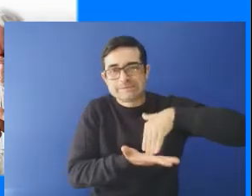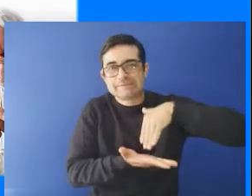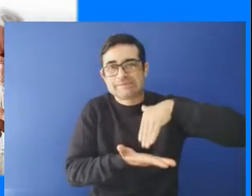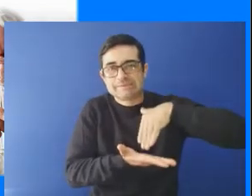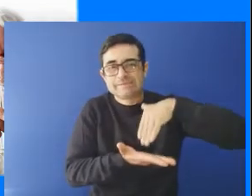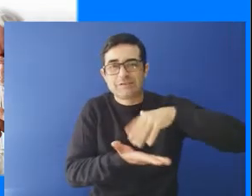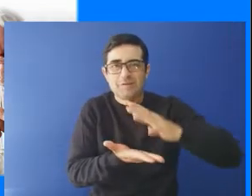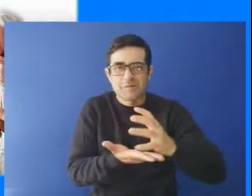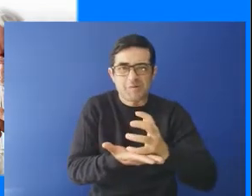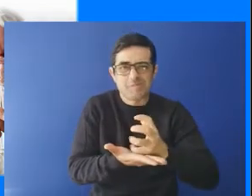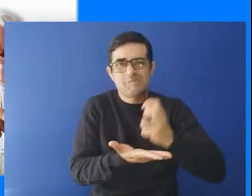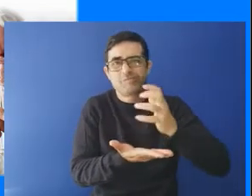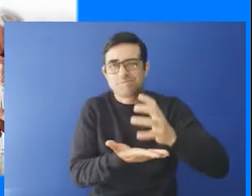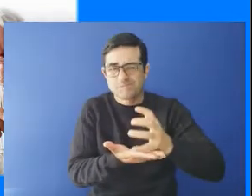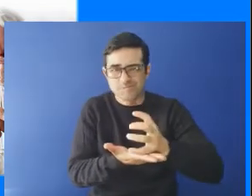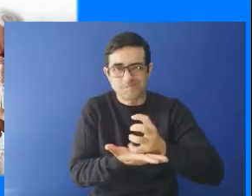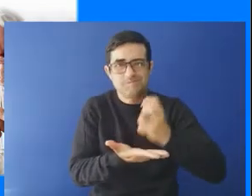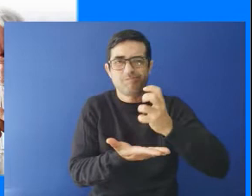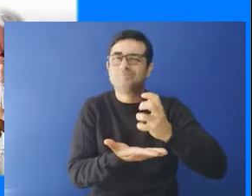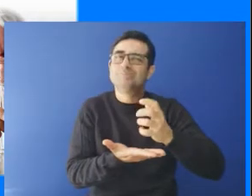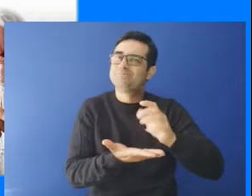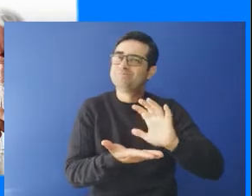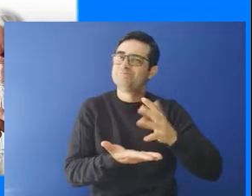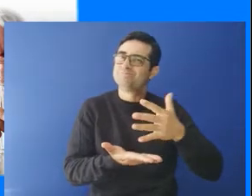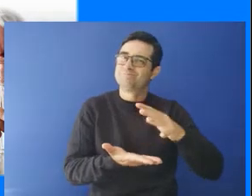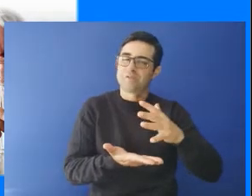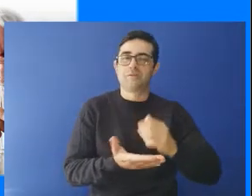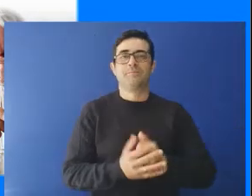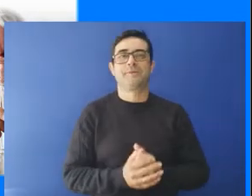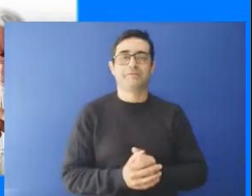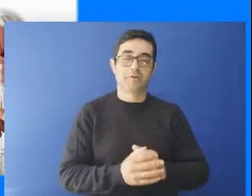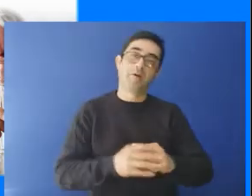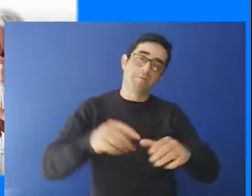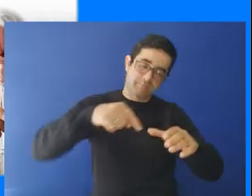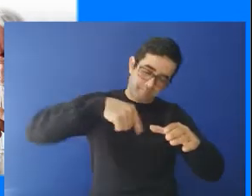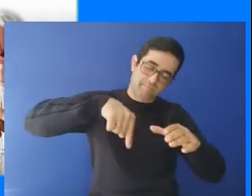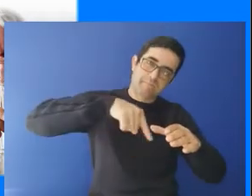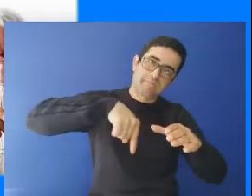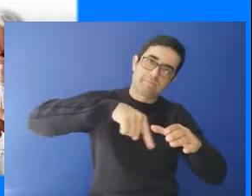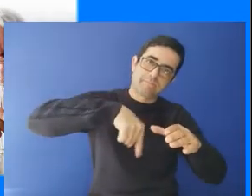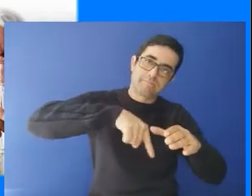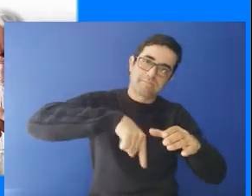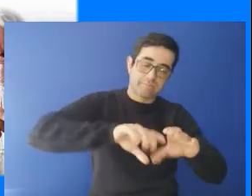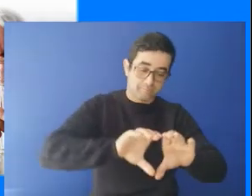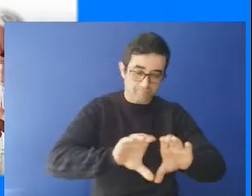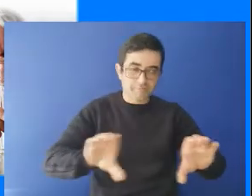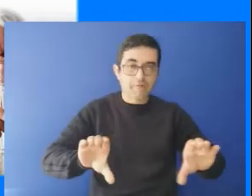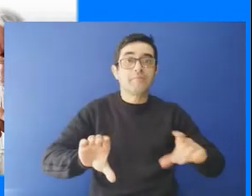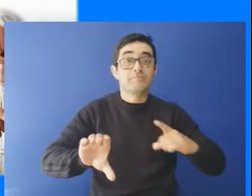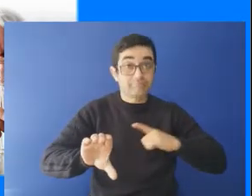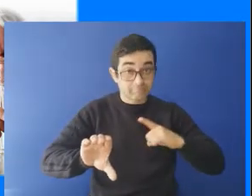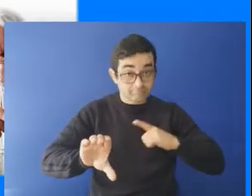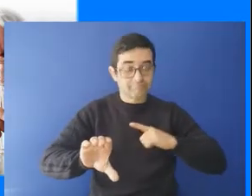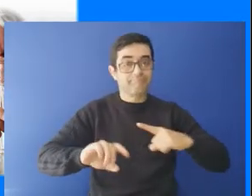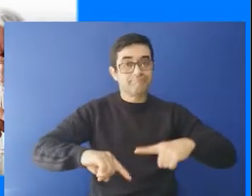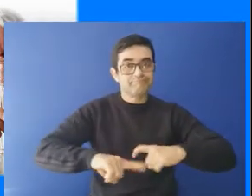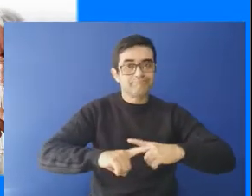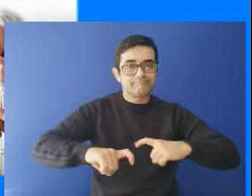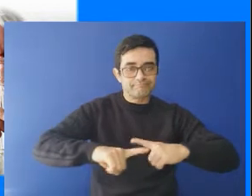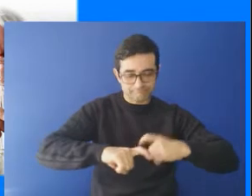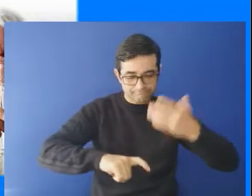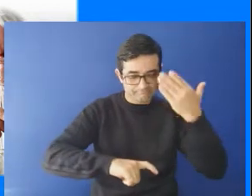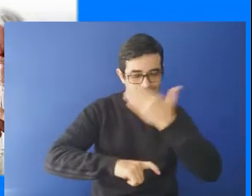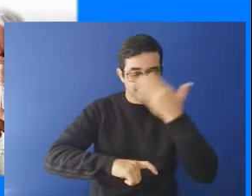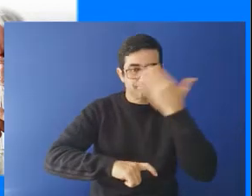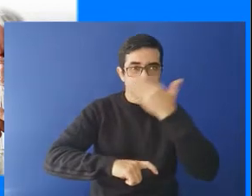uma certa aeração, embora ela vá diminuindo com a profundidade. Então você ainda pode ter o desenvolvimento de micro-organismos, mas